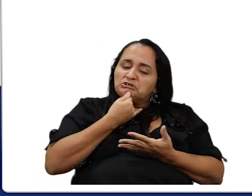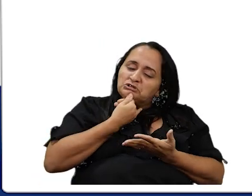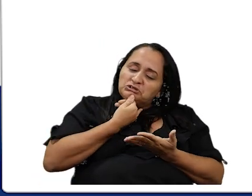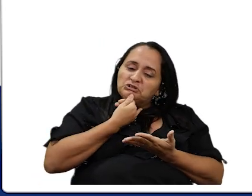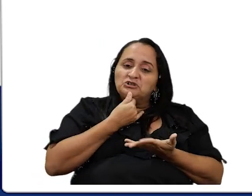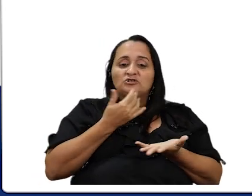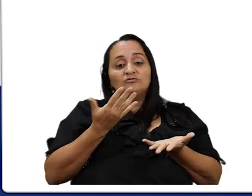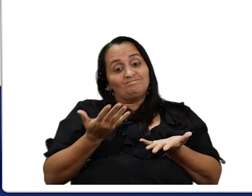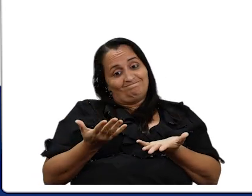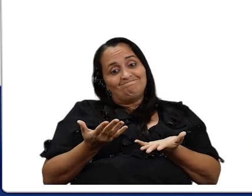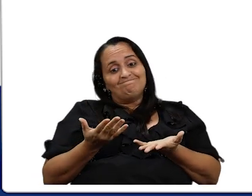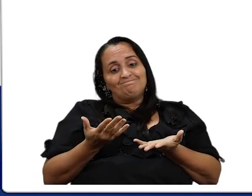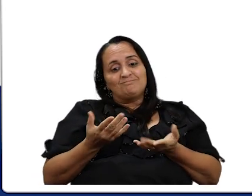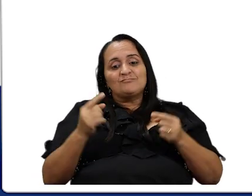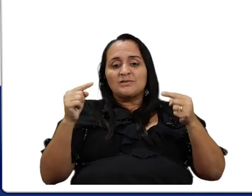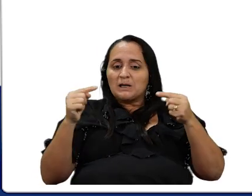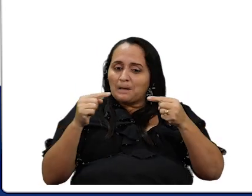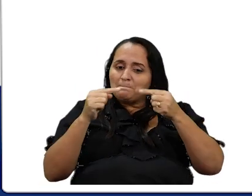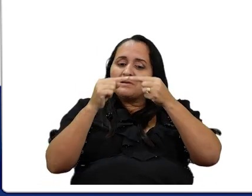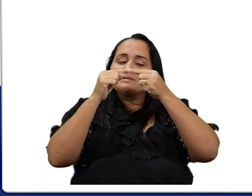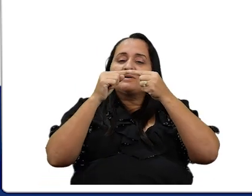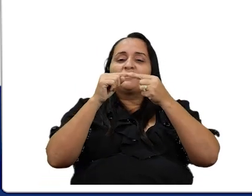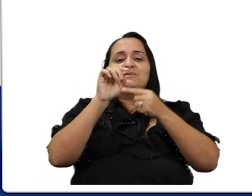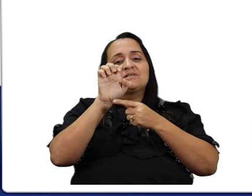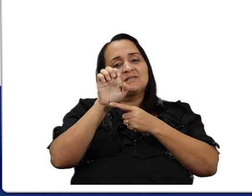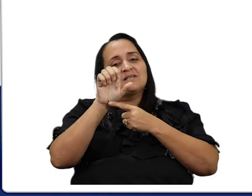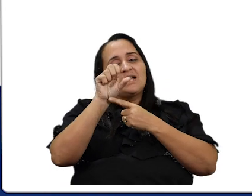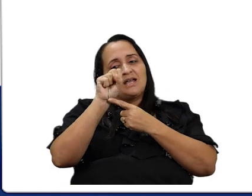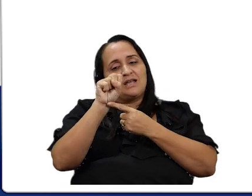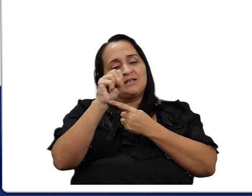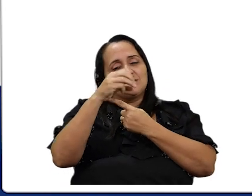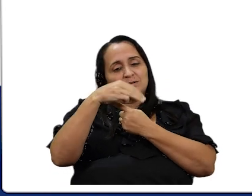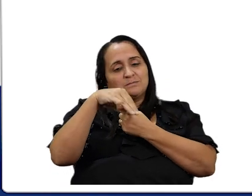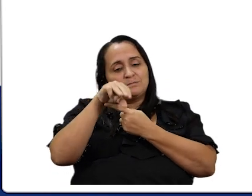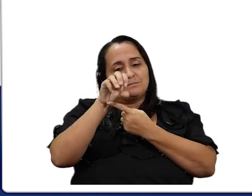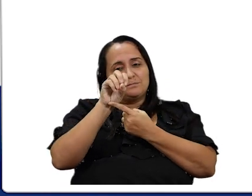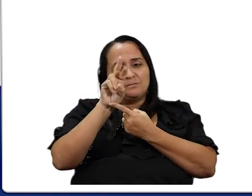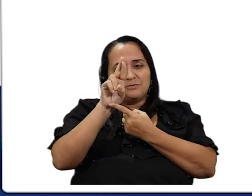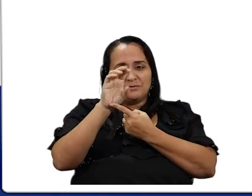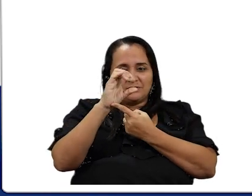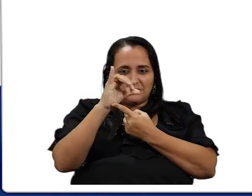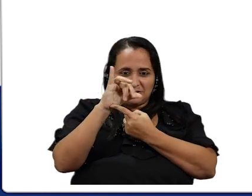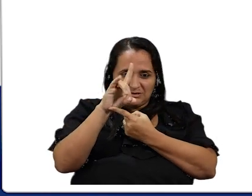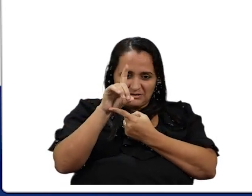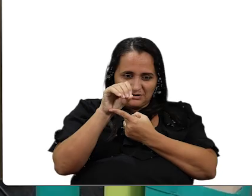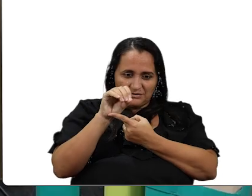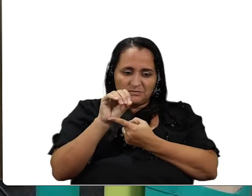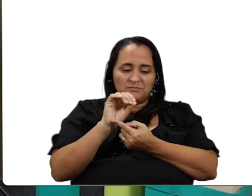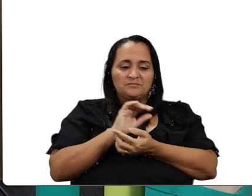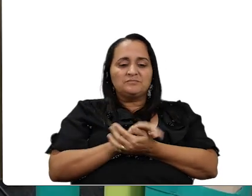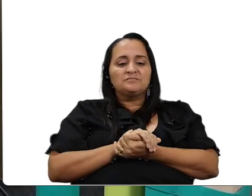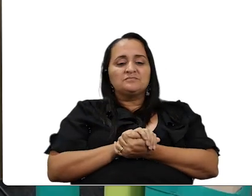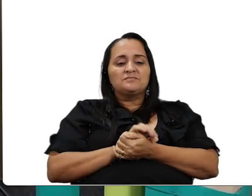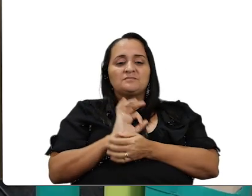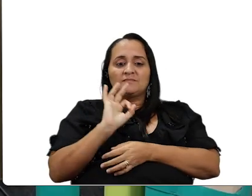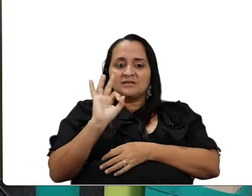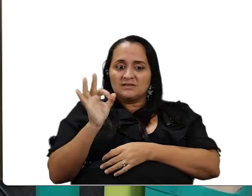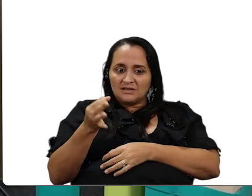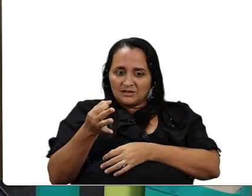cão de caça desanimado é a mesma coisa de um cão de caça esmorecido.